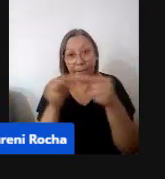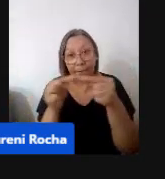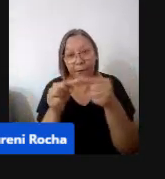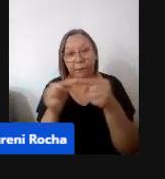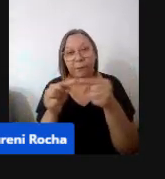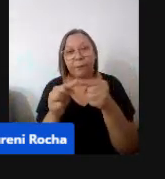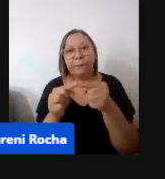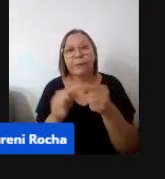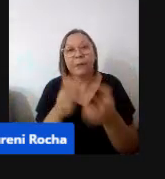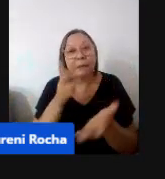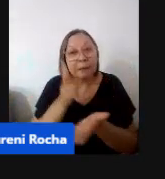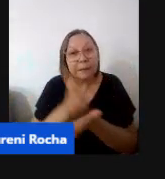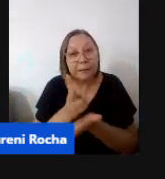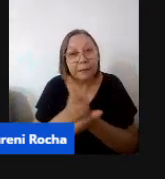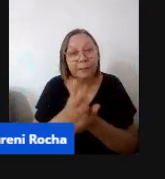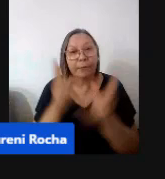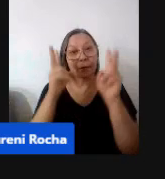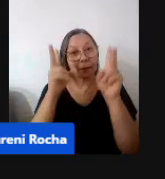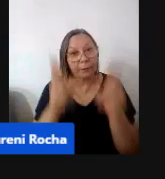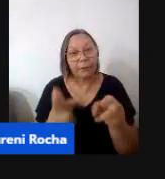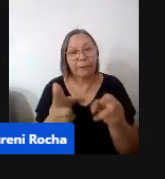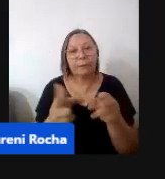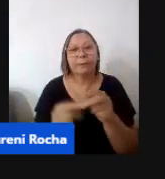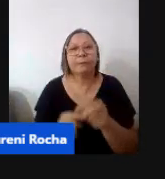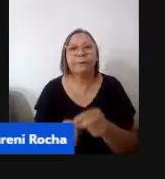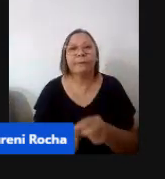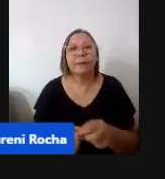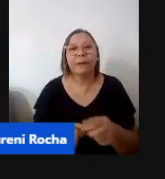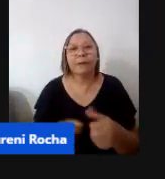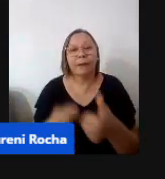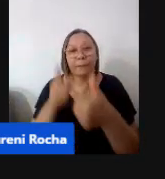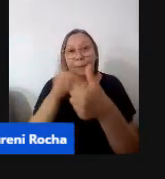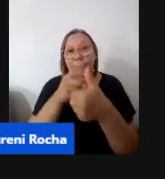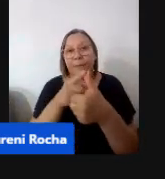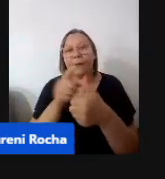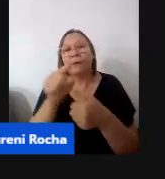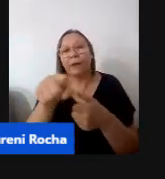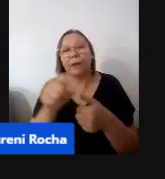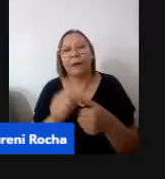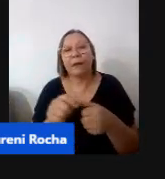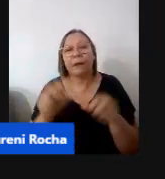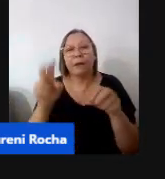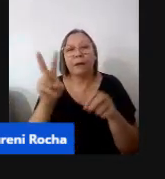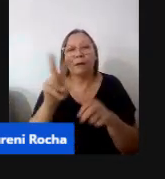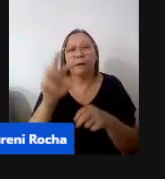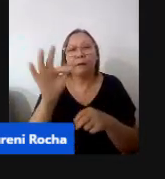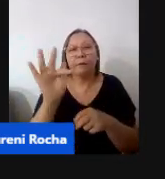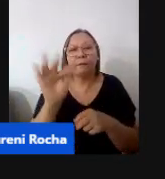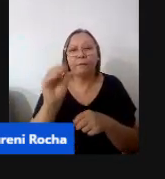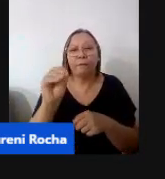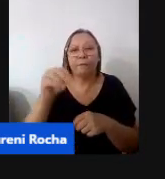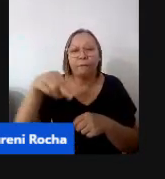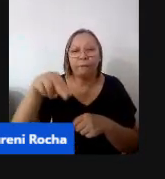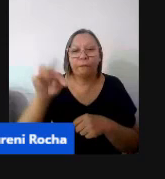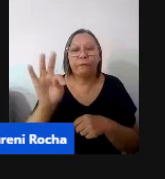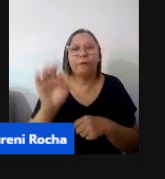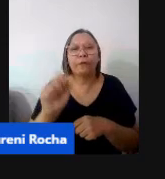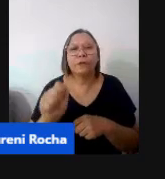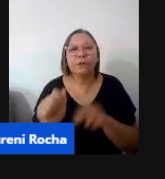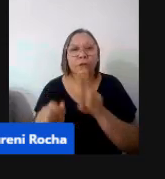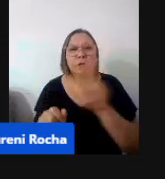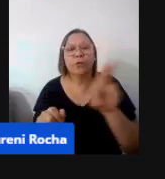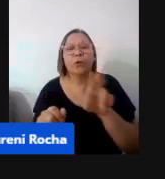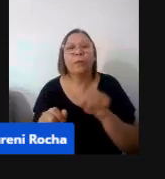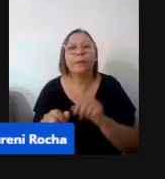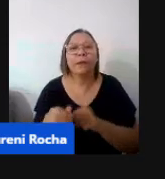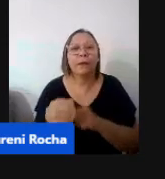Então, aqui eu tenho uma fonte de título, que tem esse nome aqui no lado esquerdo, que chama